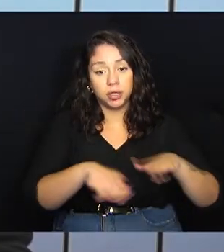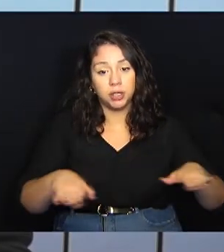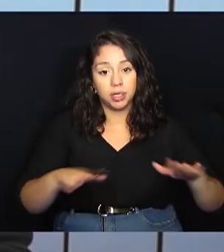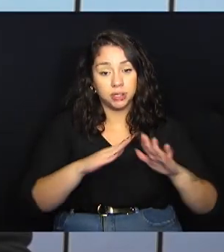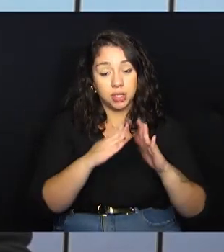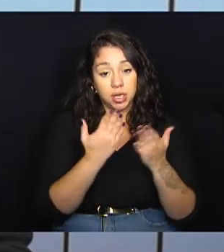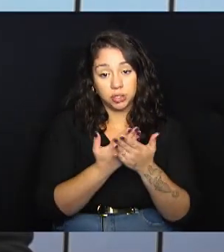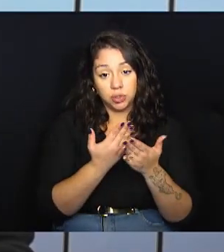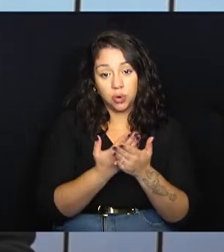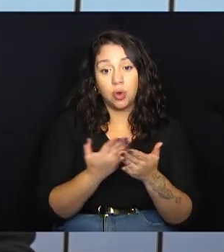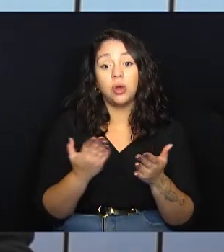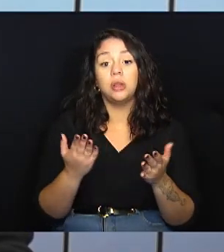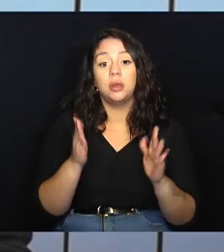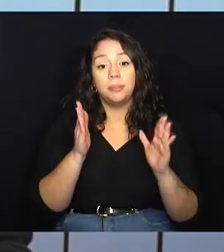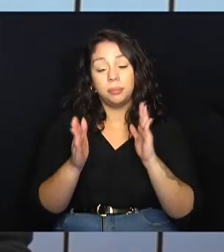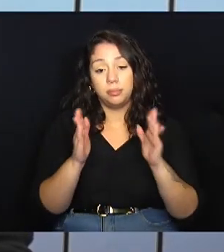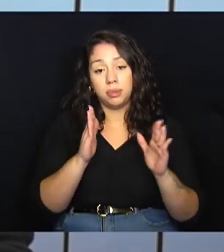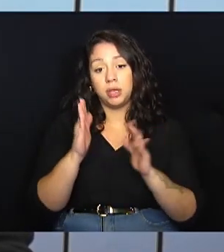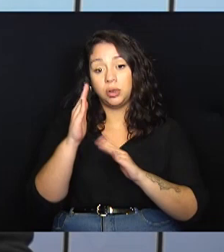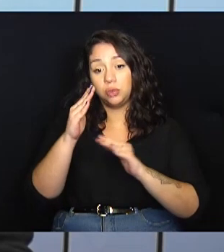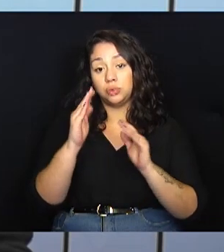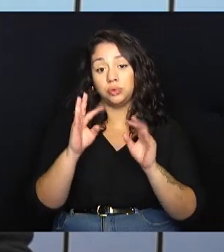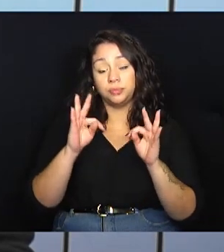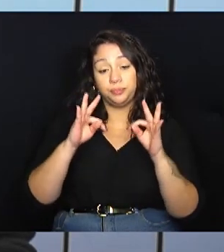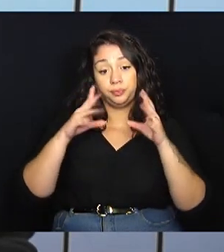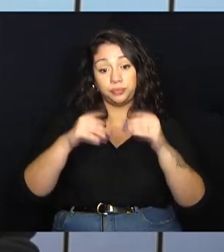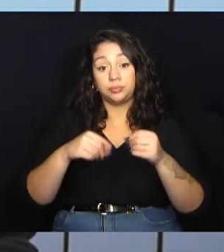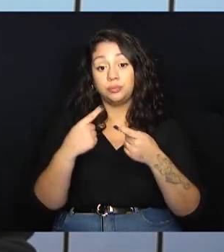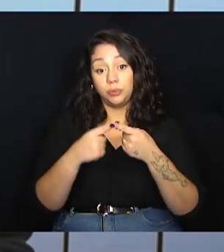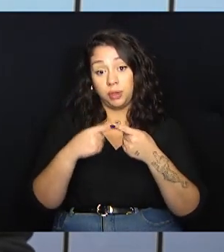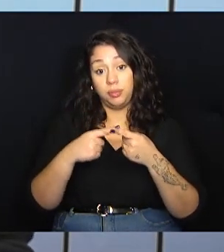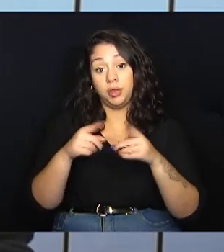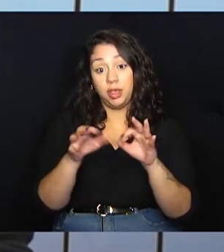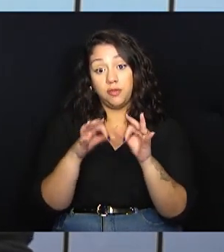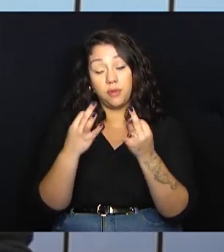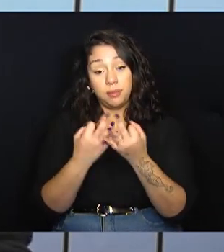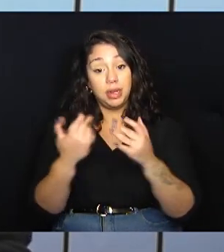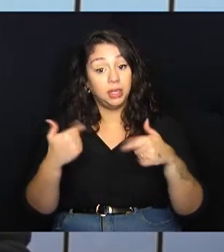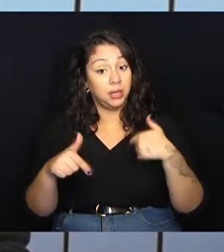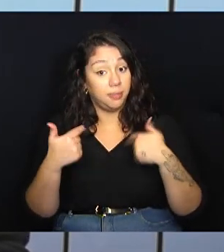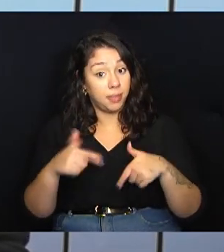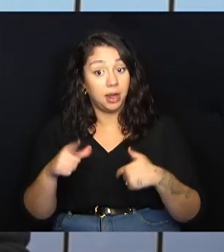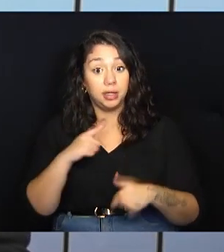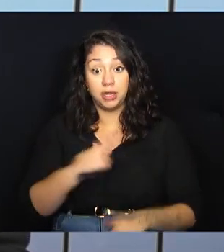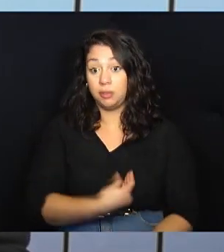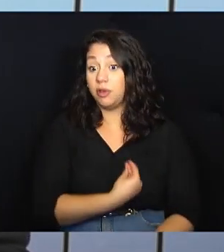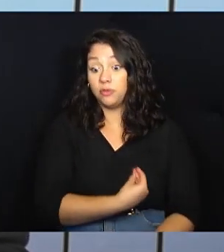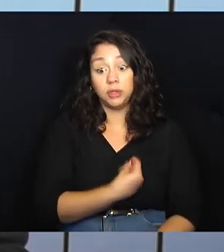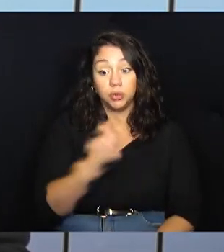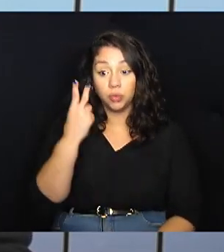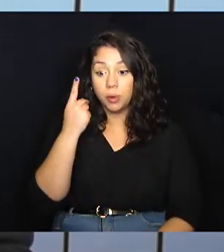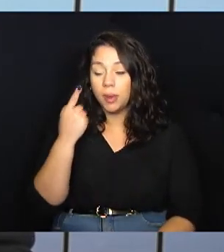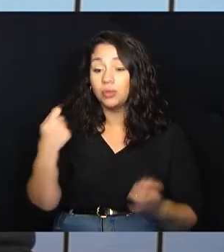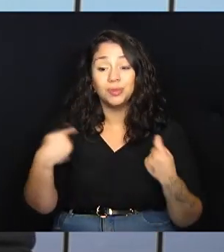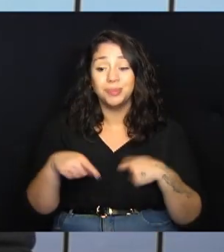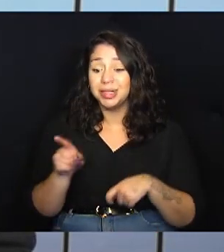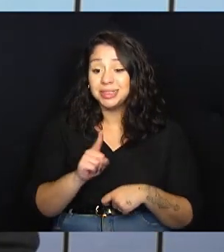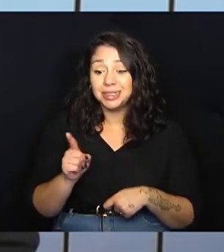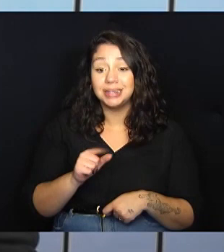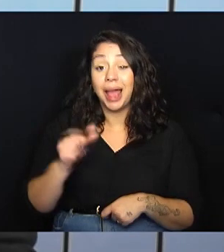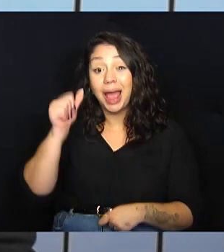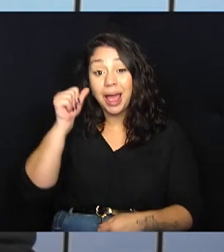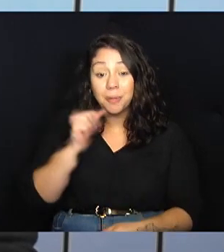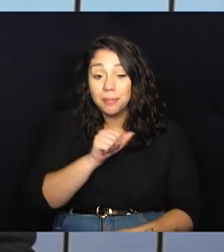se for o caso, porque muitas famílias trabalham, têm uma vida normal, né? Não é necessário que a mãe